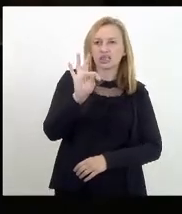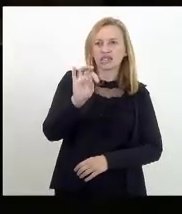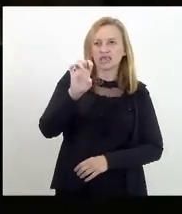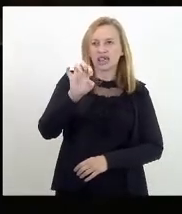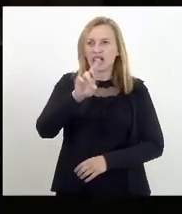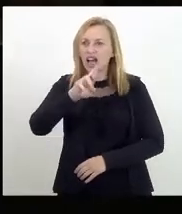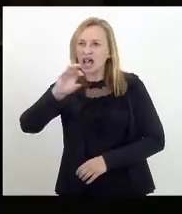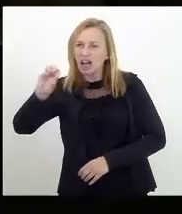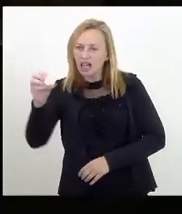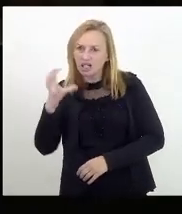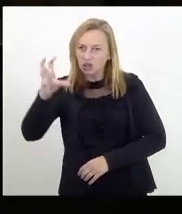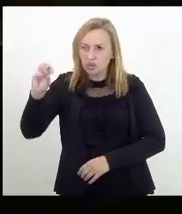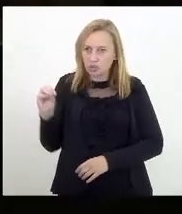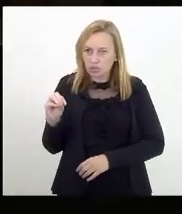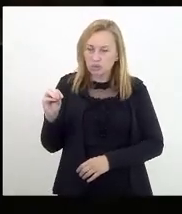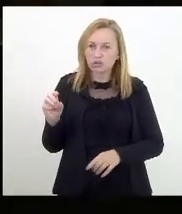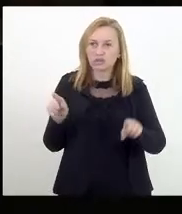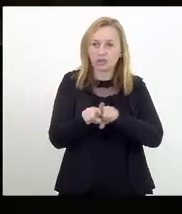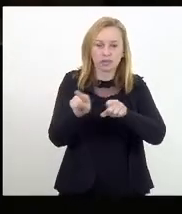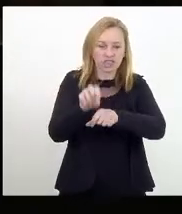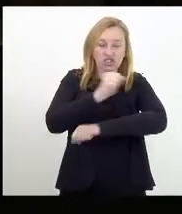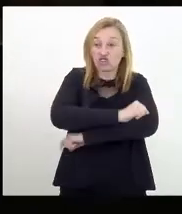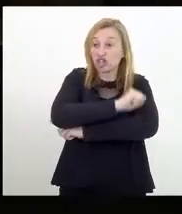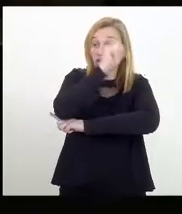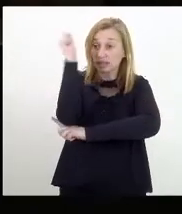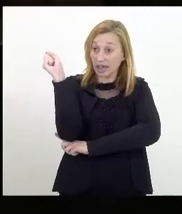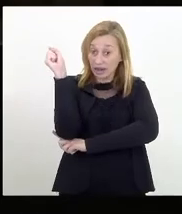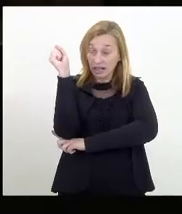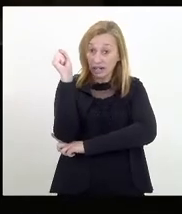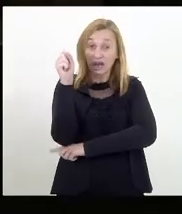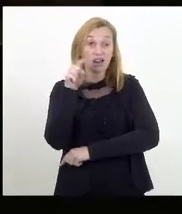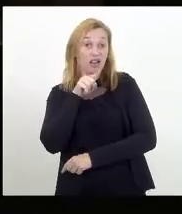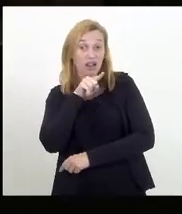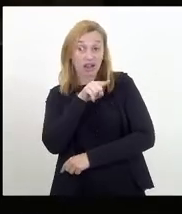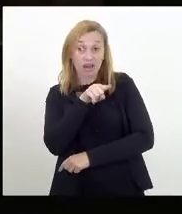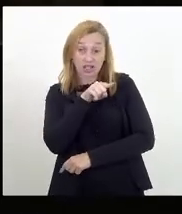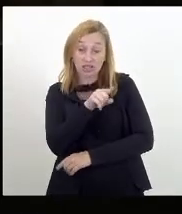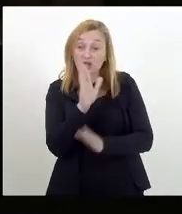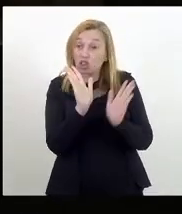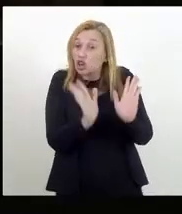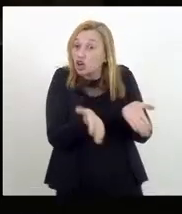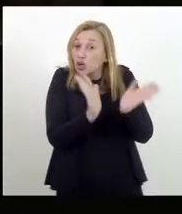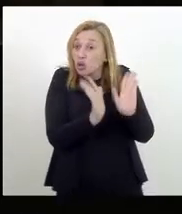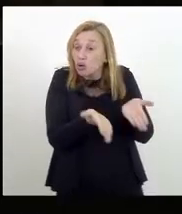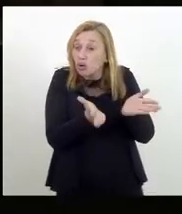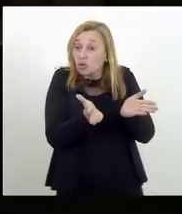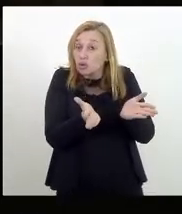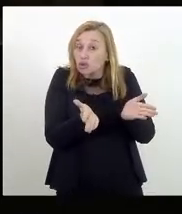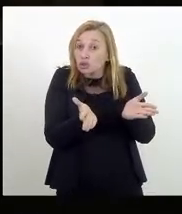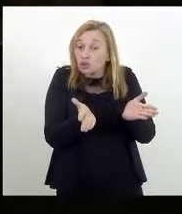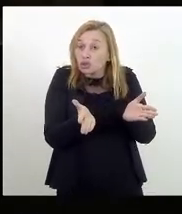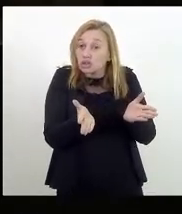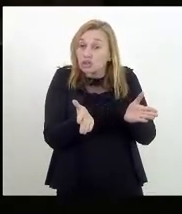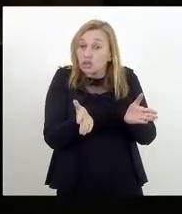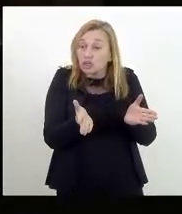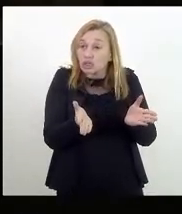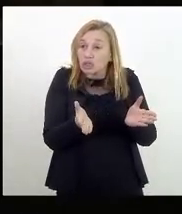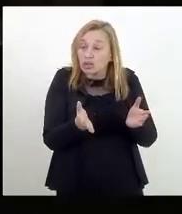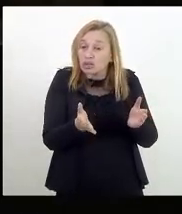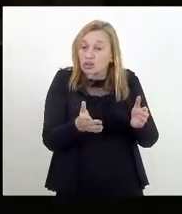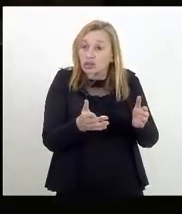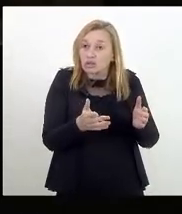e janelas em fita esses que hoje ocupa o governo federal